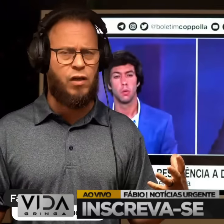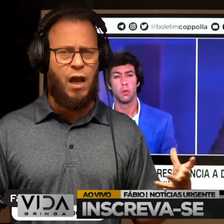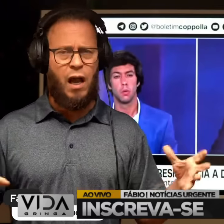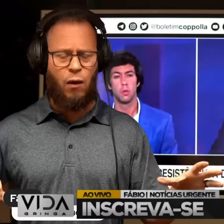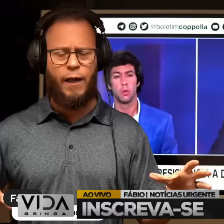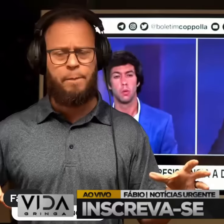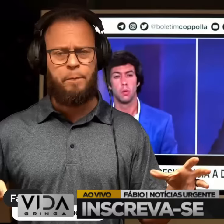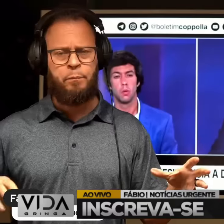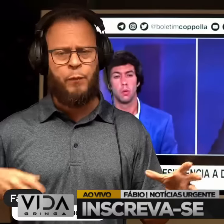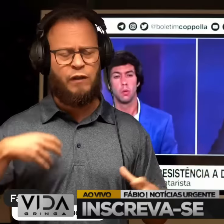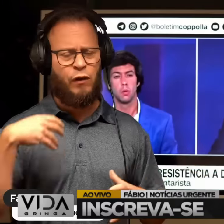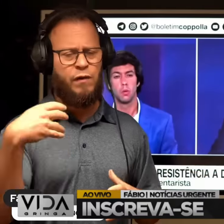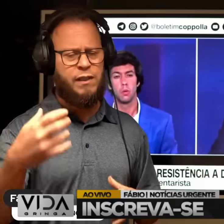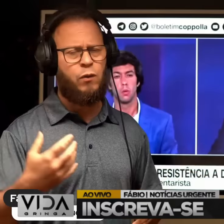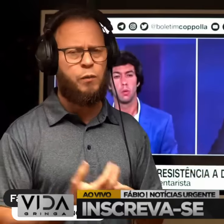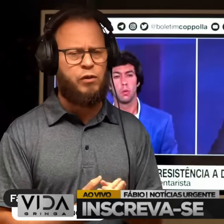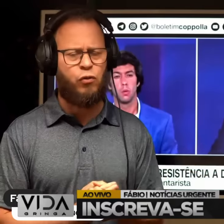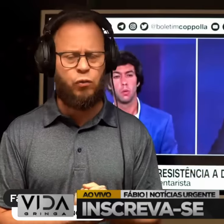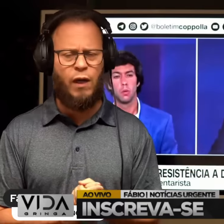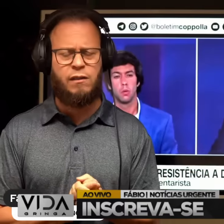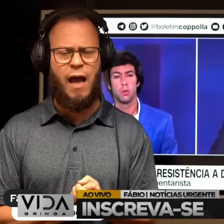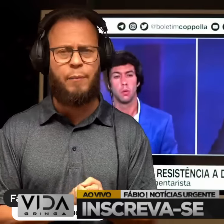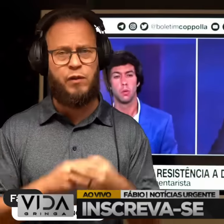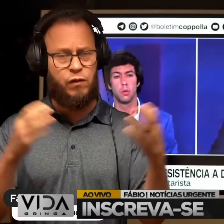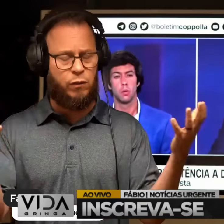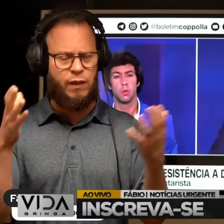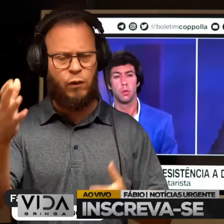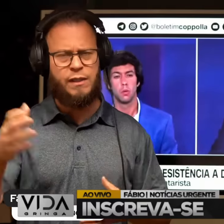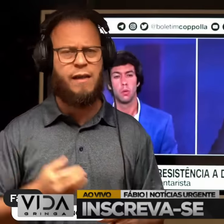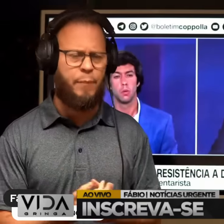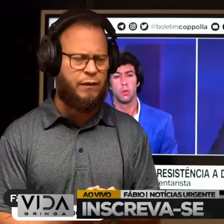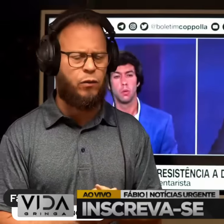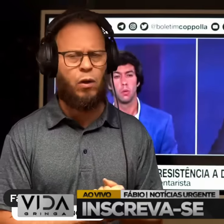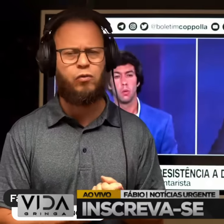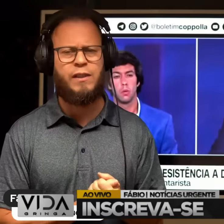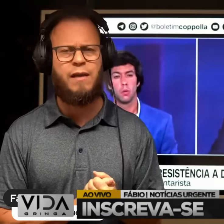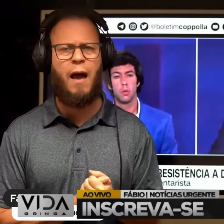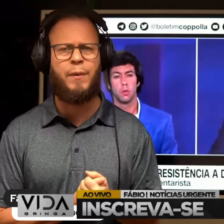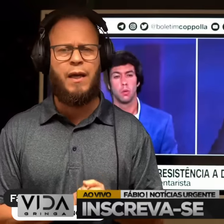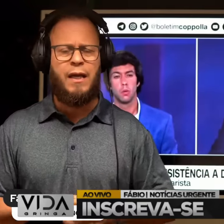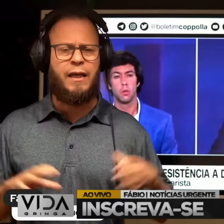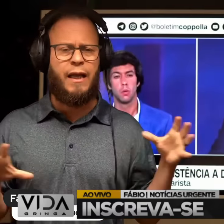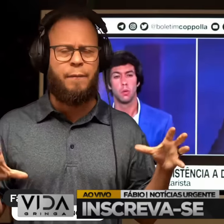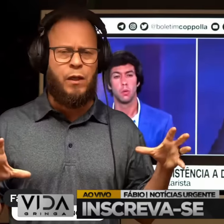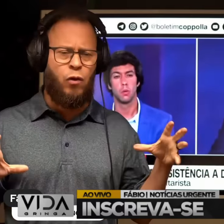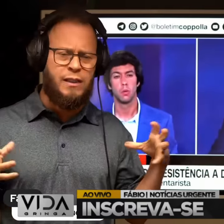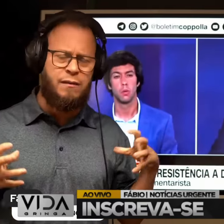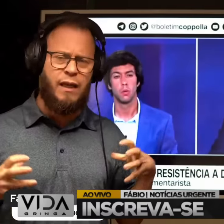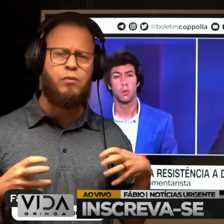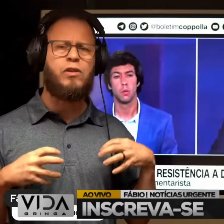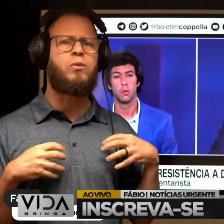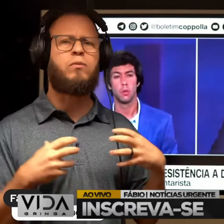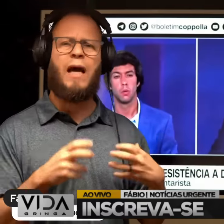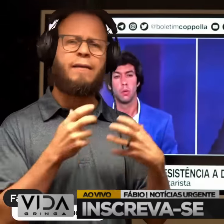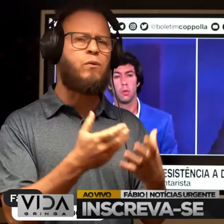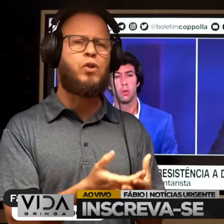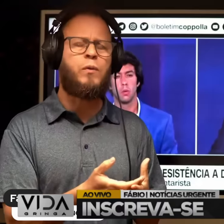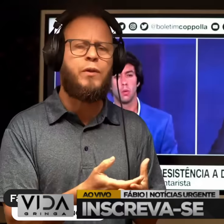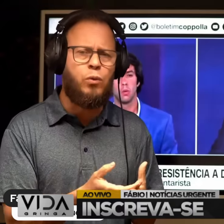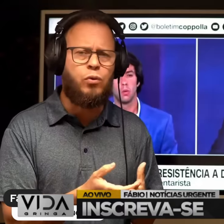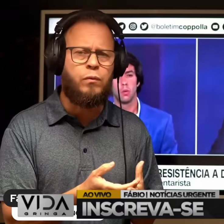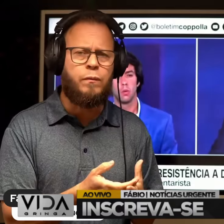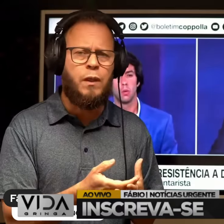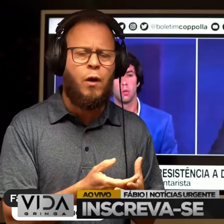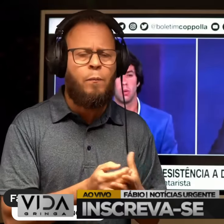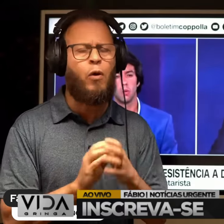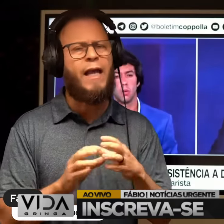probabilidades. Agora, eu estava conversando com as pessoas no WhatsApp, se você não está no WhatsApp, entra no nosso WhatsApp, que nós temos que lutar até o último